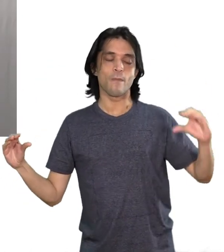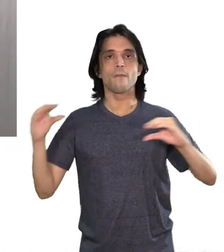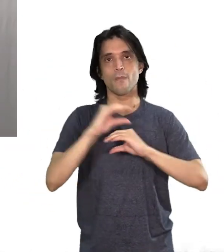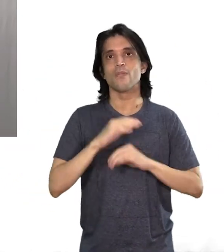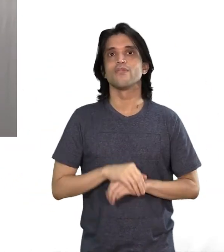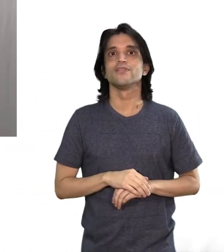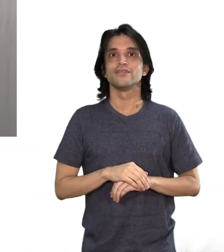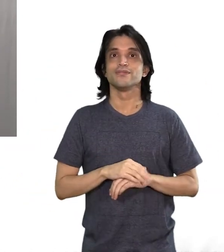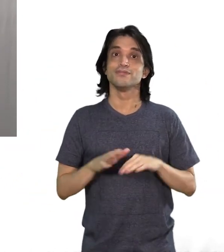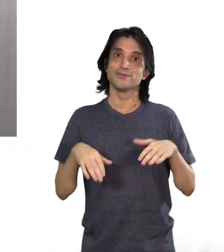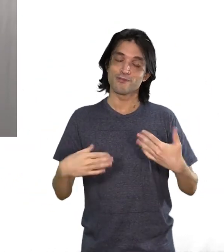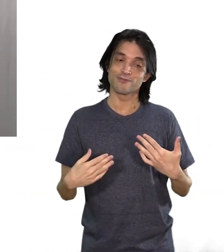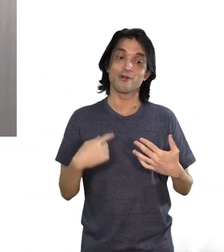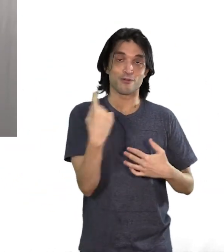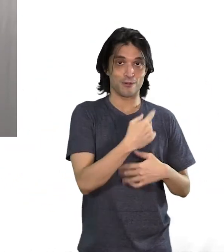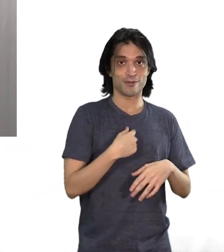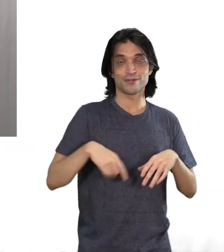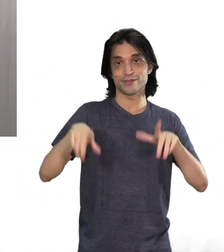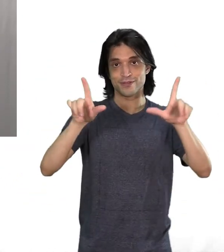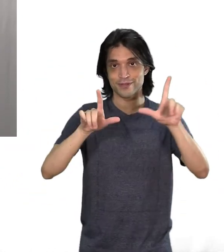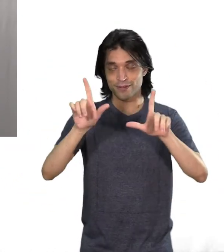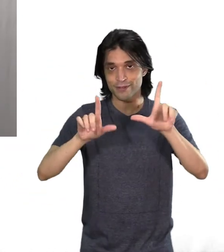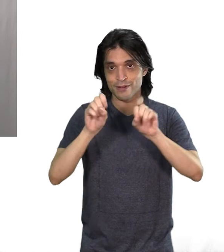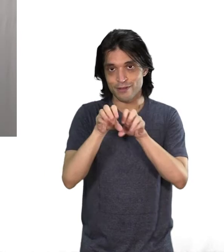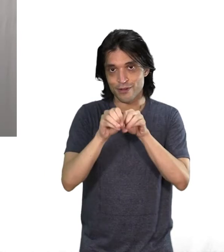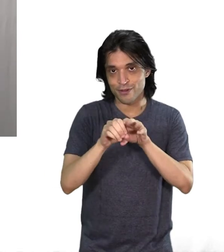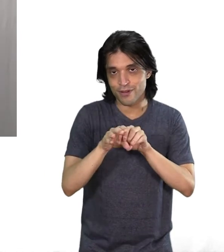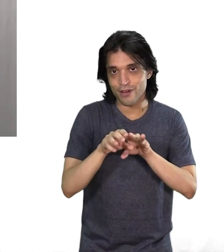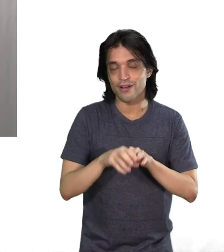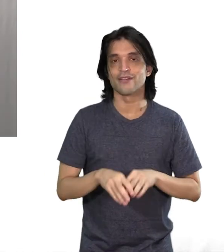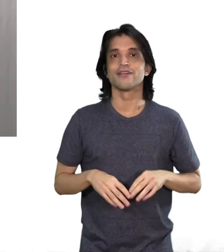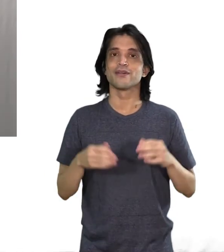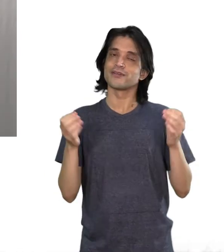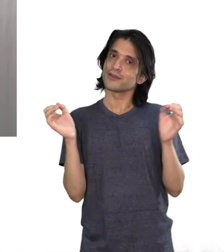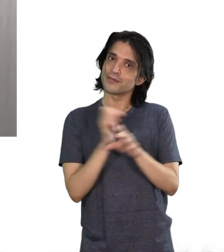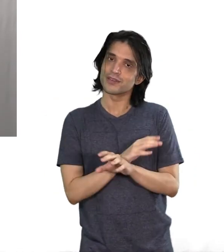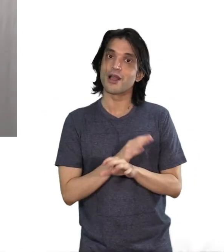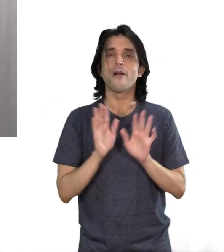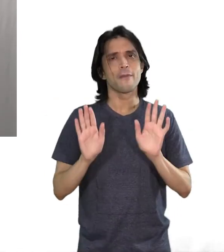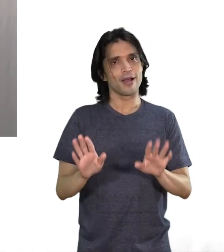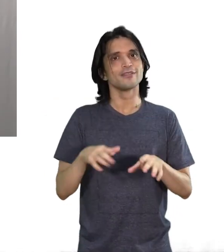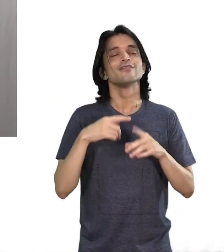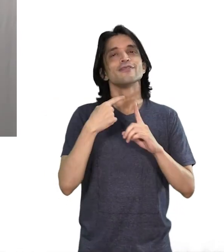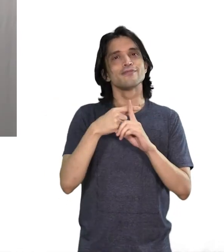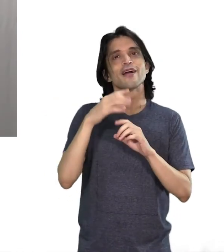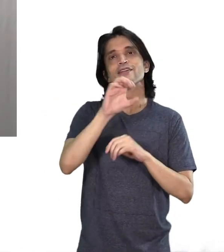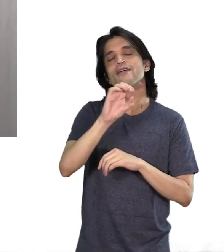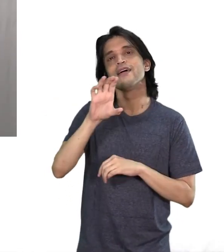nossa videoaula termina por aqui, mas tem muito mais na sua UE e nos podcasts. Não